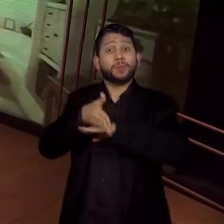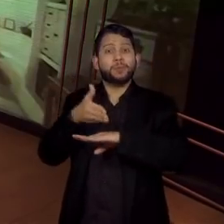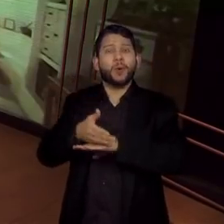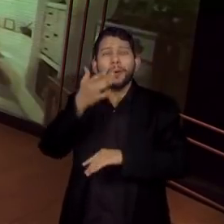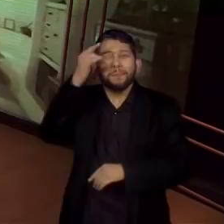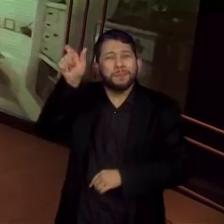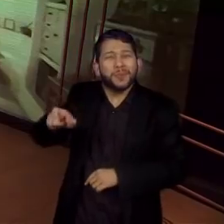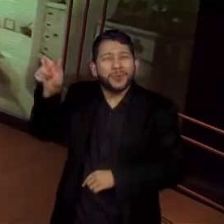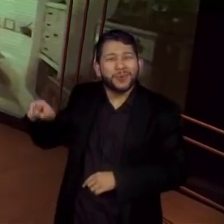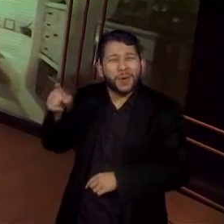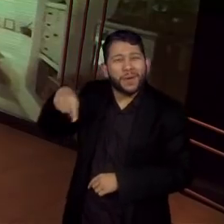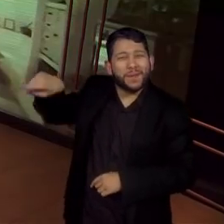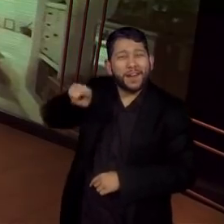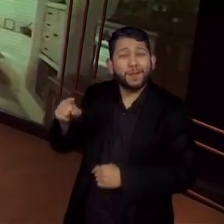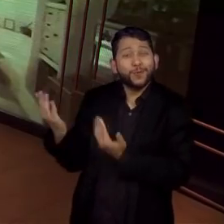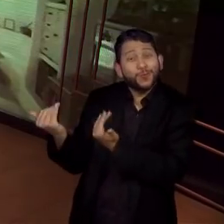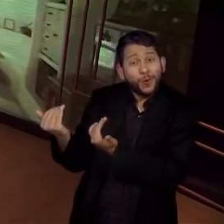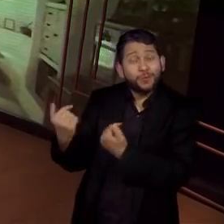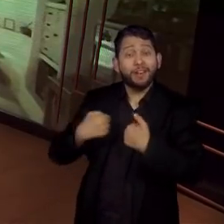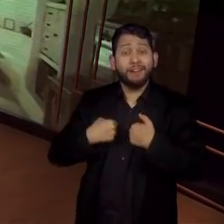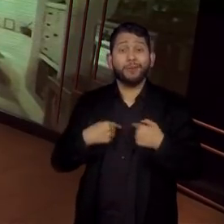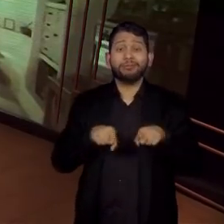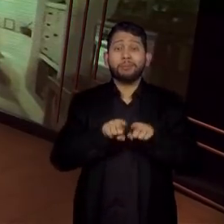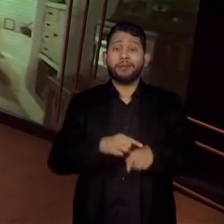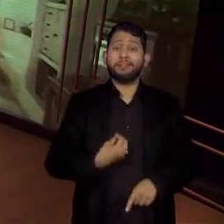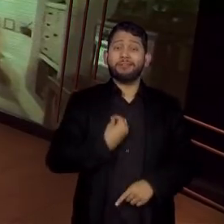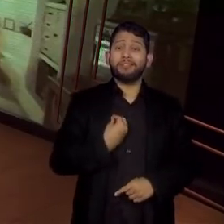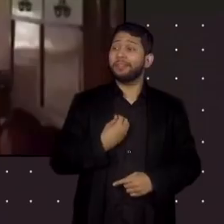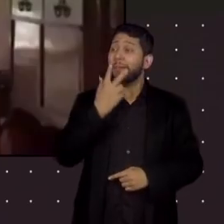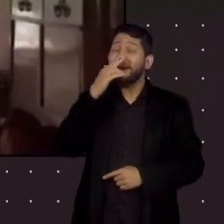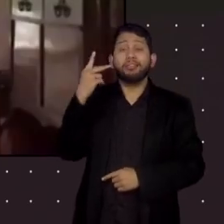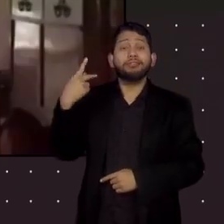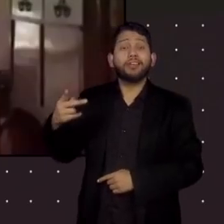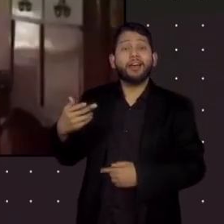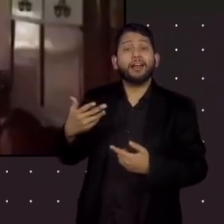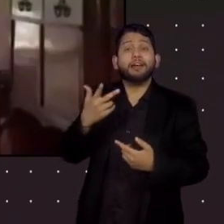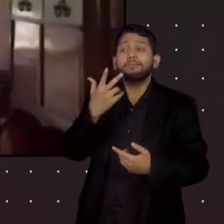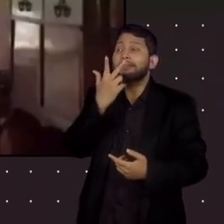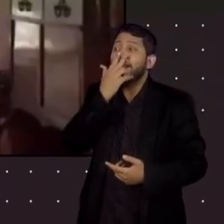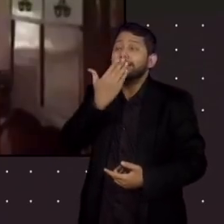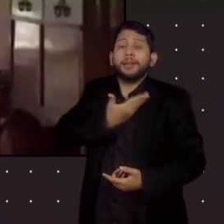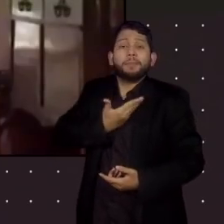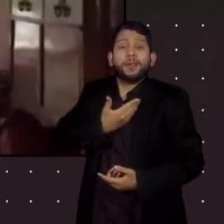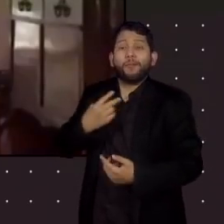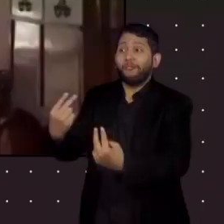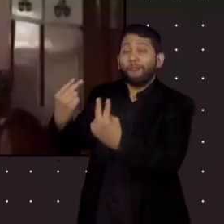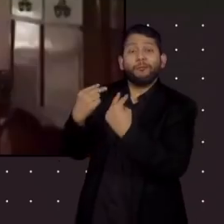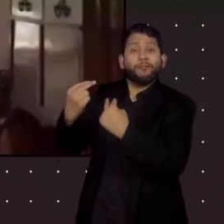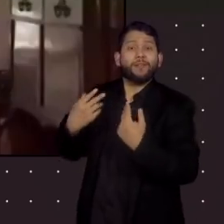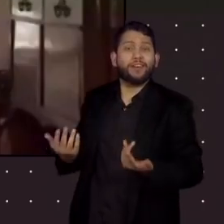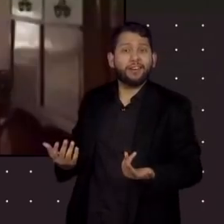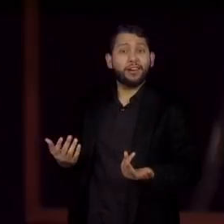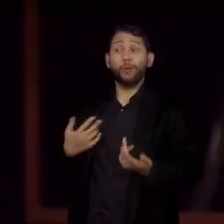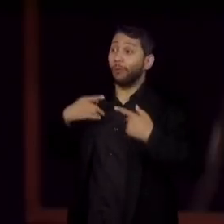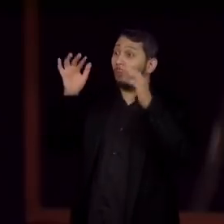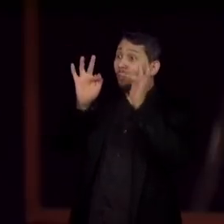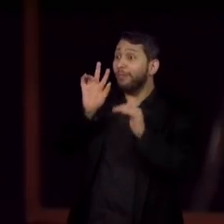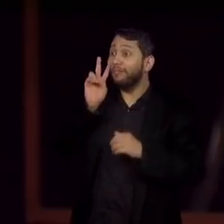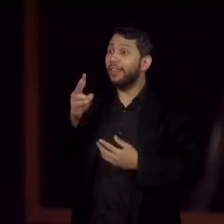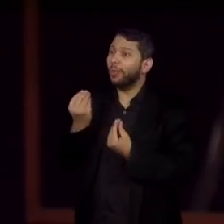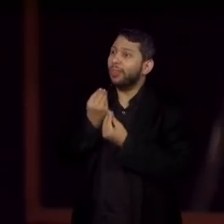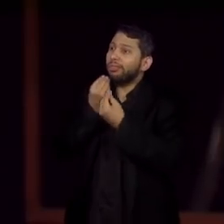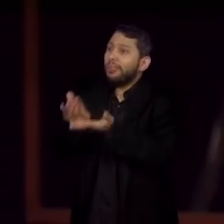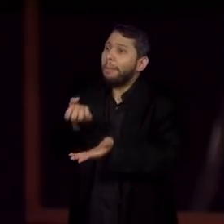vida delas em algum momento, trouxe uma alegria, trouxe um estímulo, uma